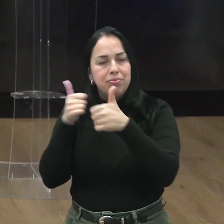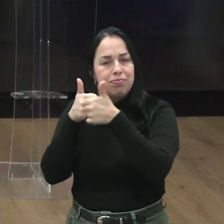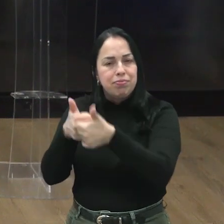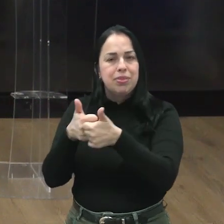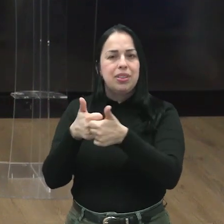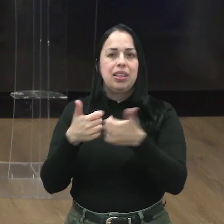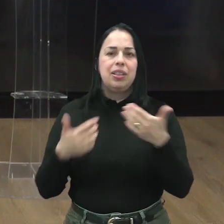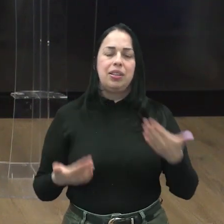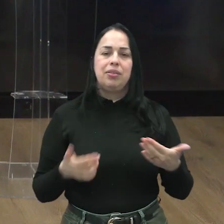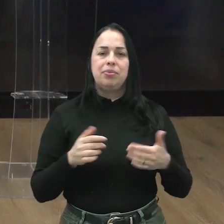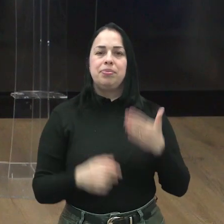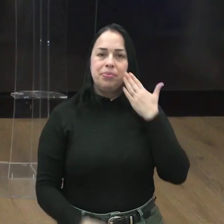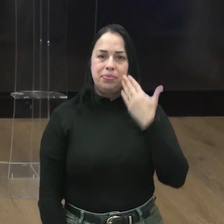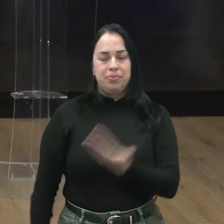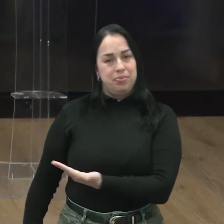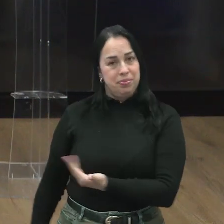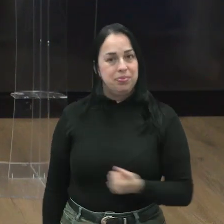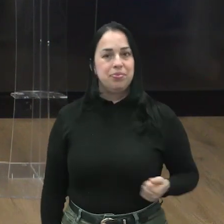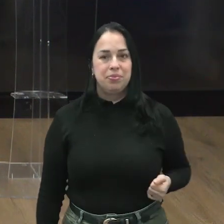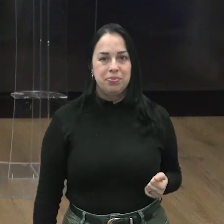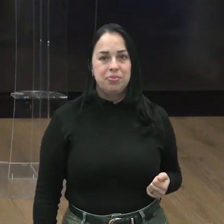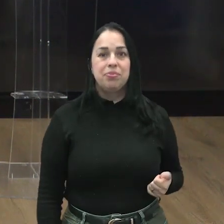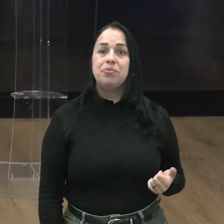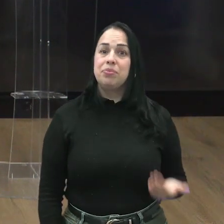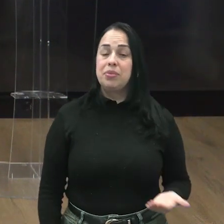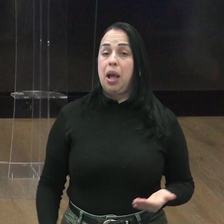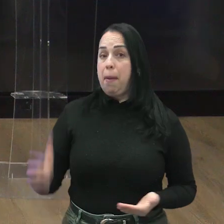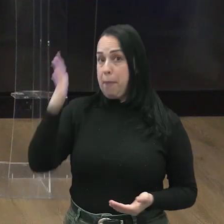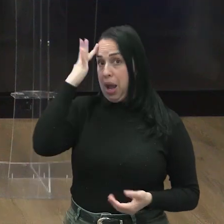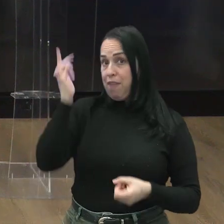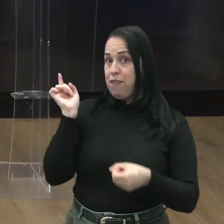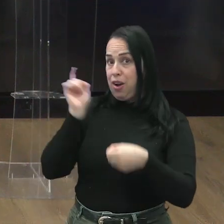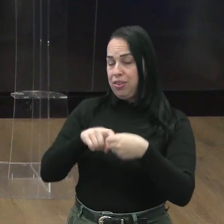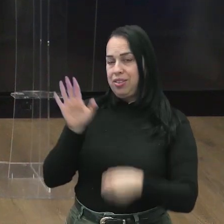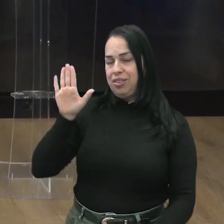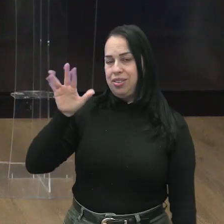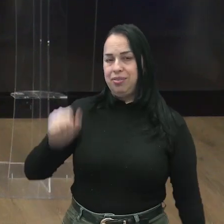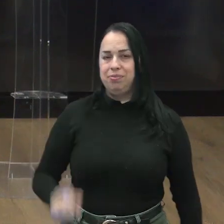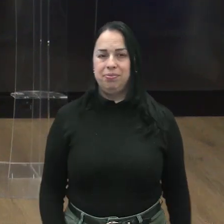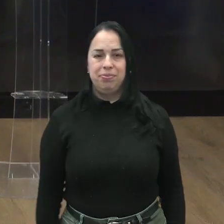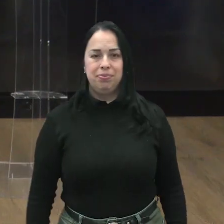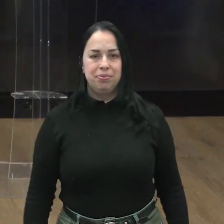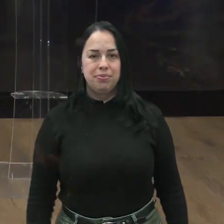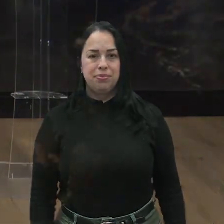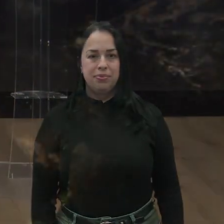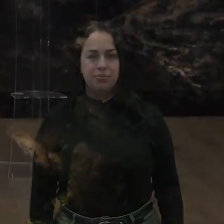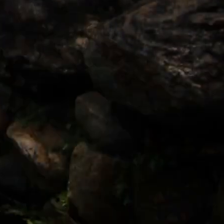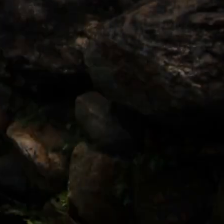sociais da TV Câmara, @TV Câmara SJC. Amanhã estaremos de volta. Até lá!